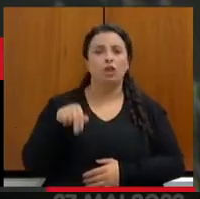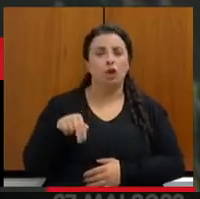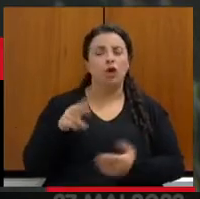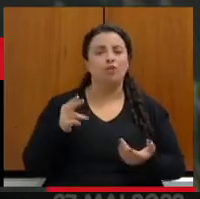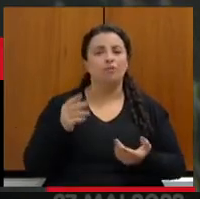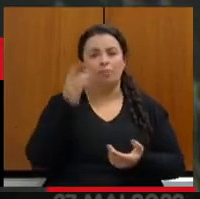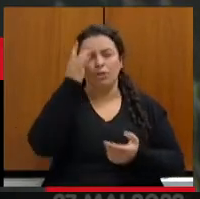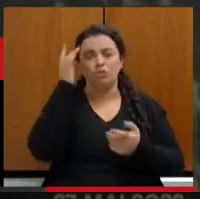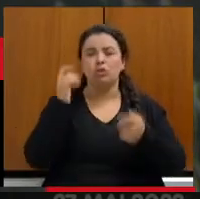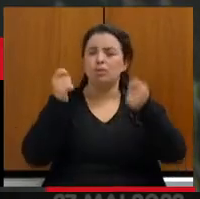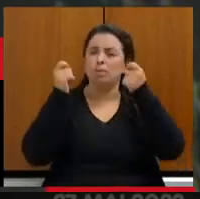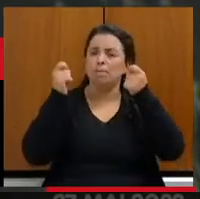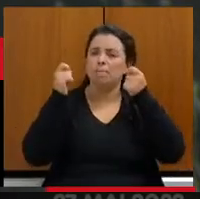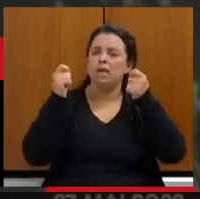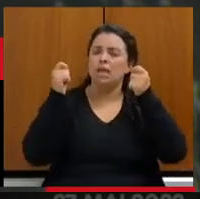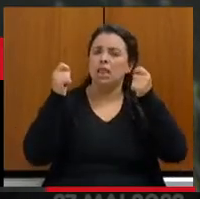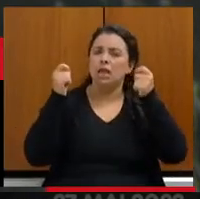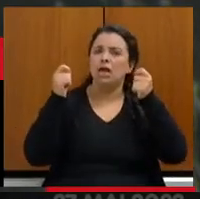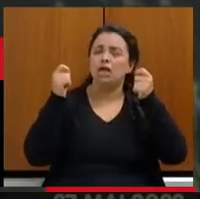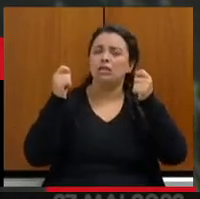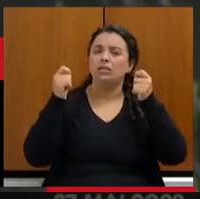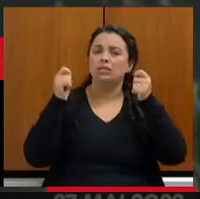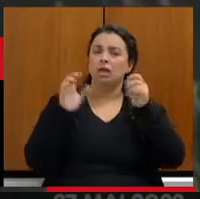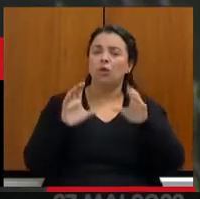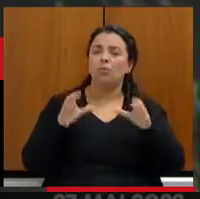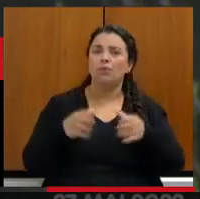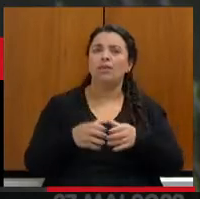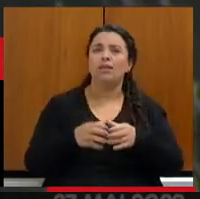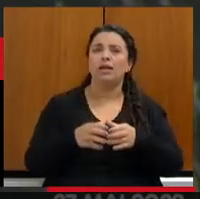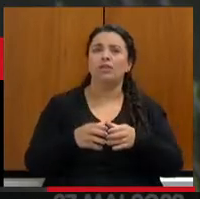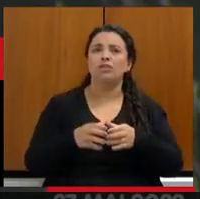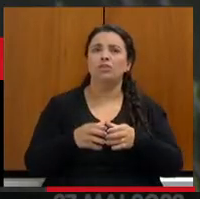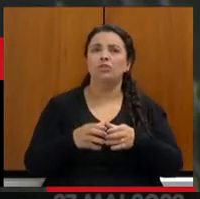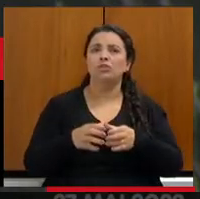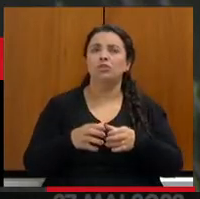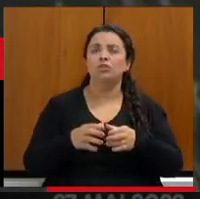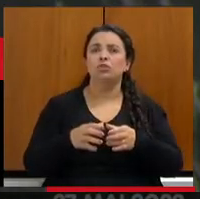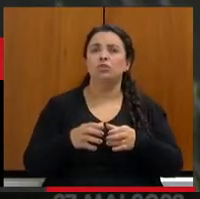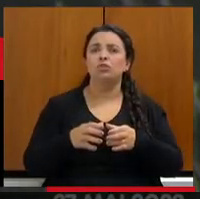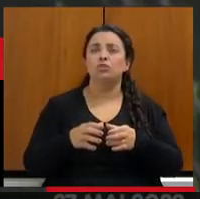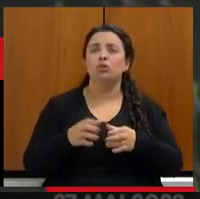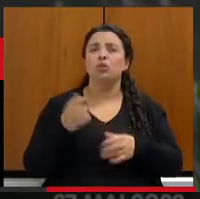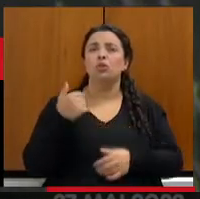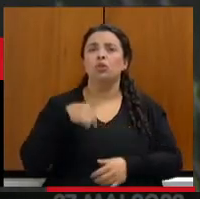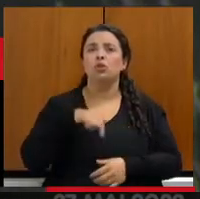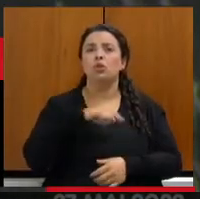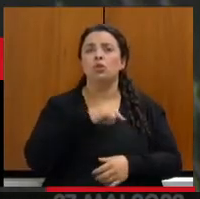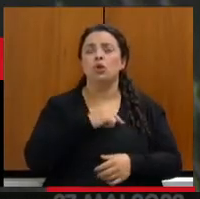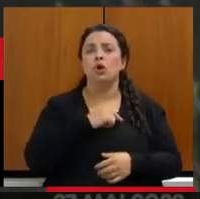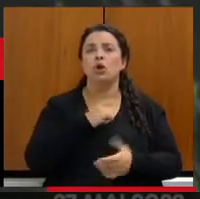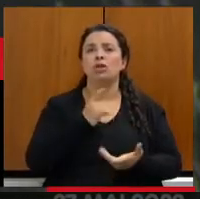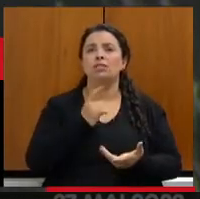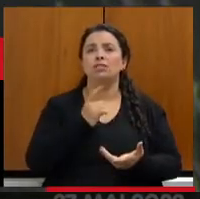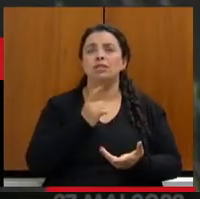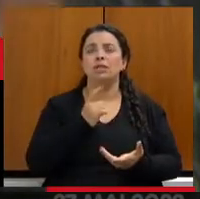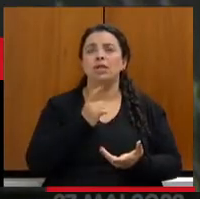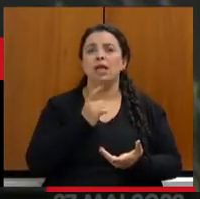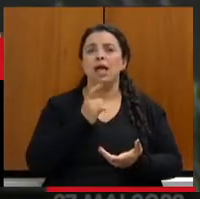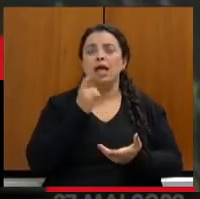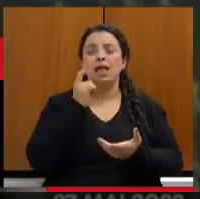da comunidade derrubar o dileu Maternidade leonina